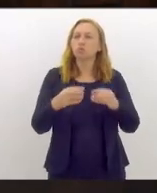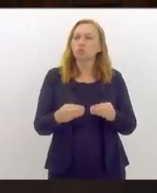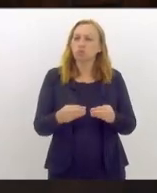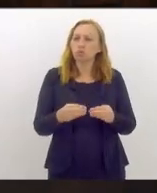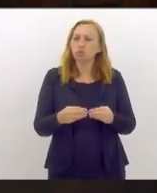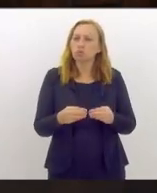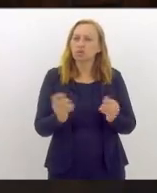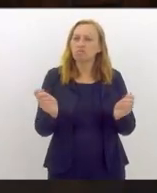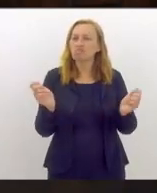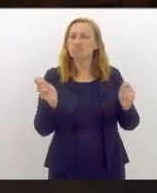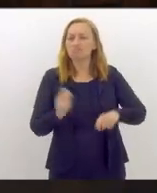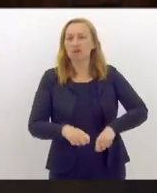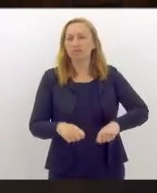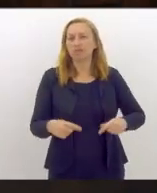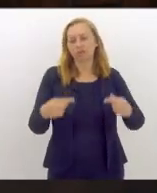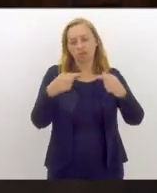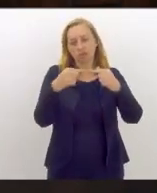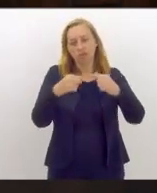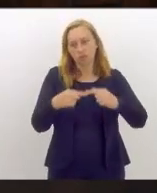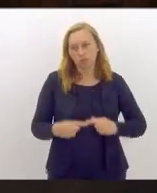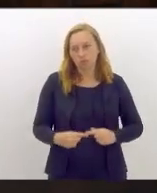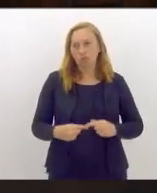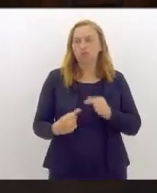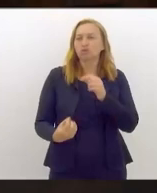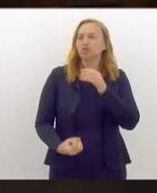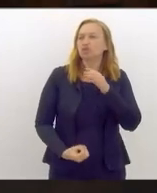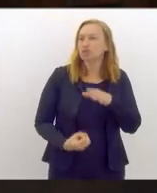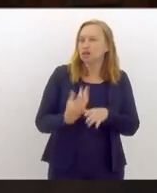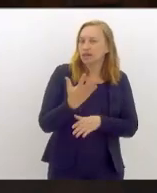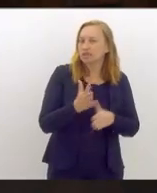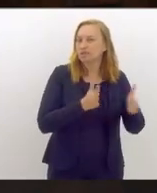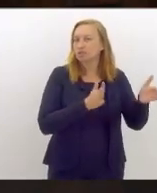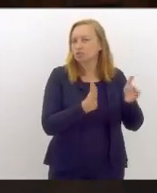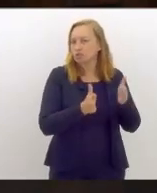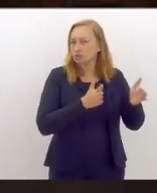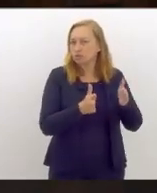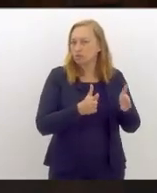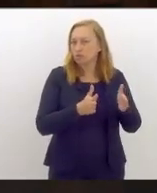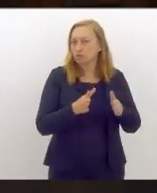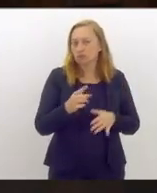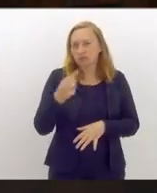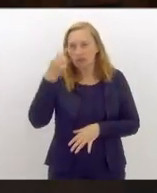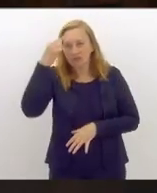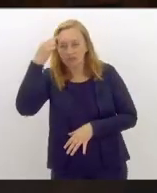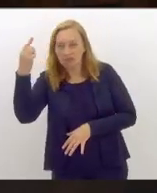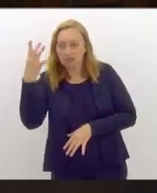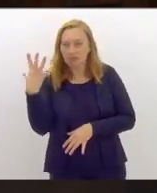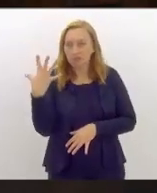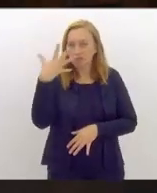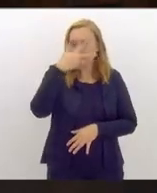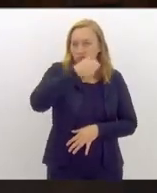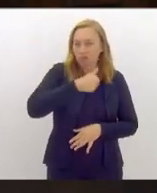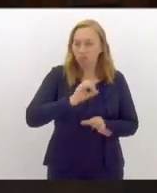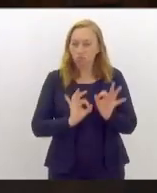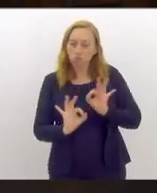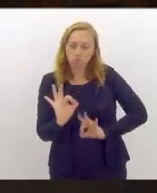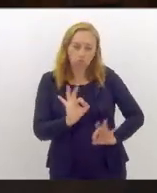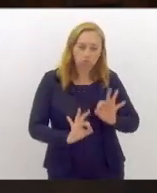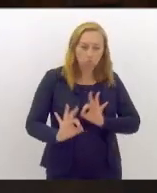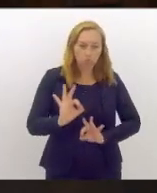essa capacidade de combinação do processo de criação da invenção estética e da organização